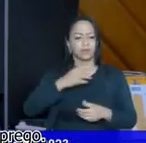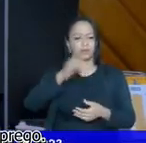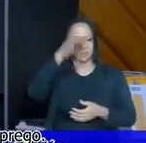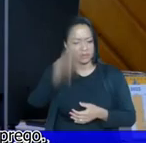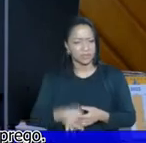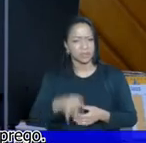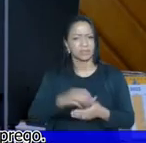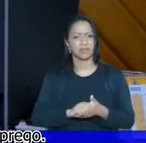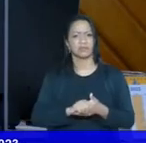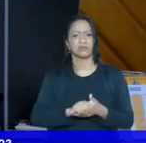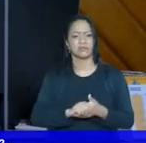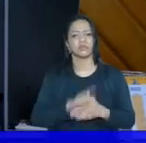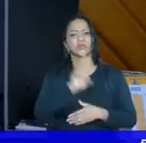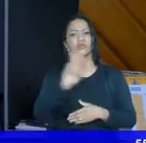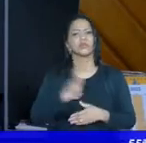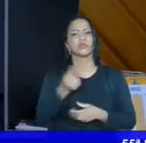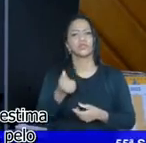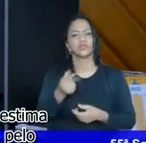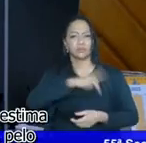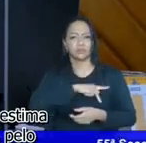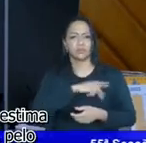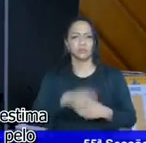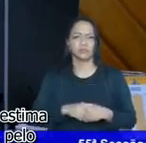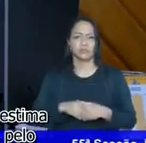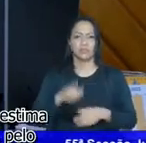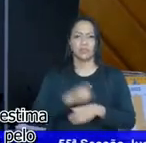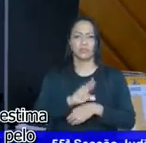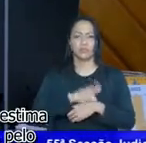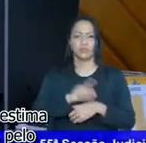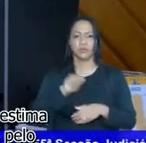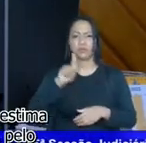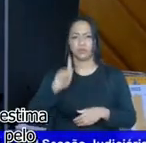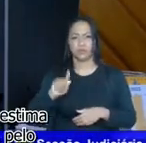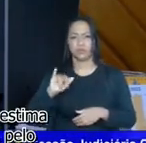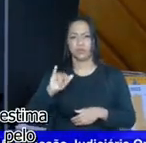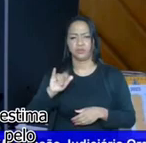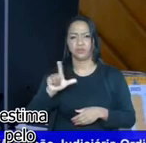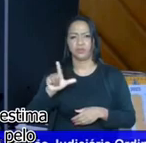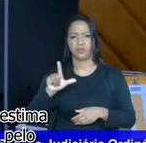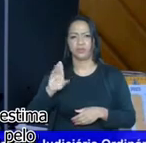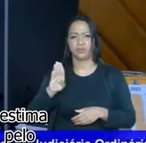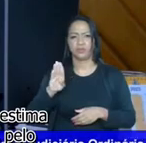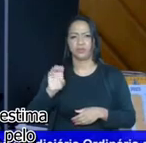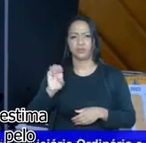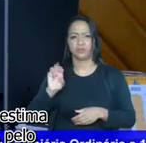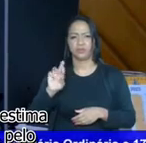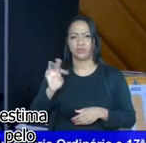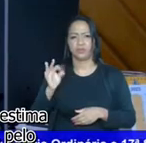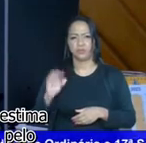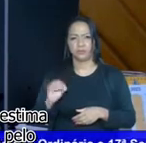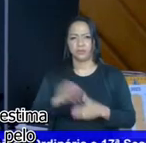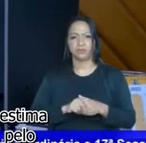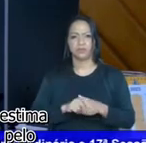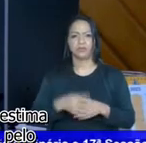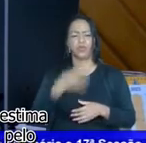regularidade do seu emprego. Dr. Gilberto, o senhor sabe que eu tenho enorme estima e apreço pelo